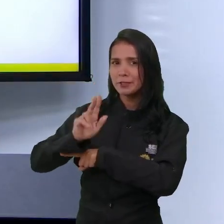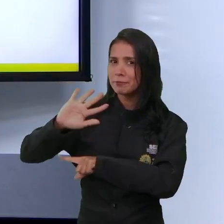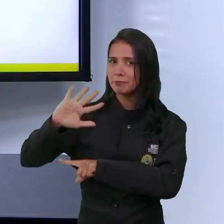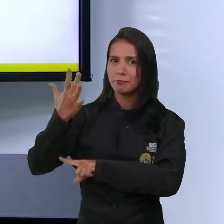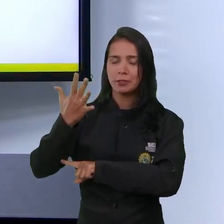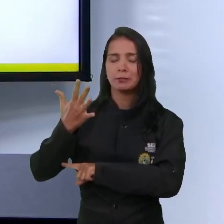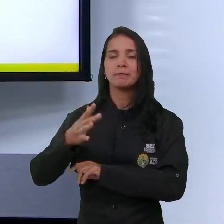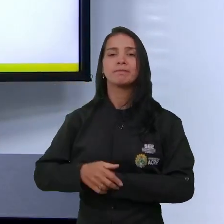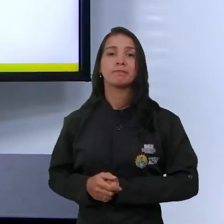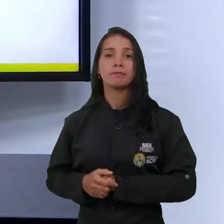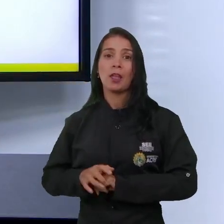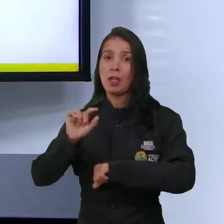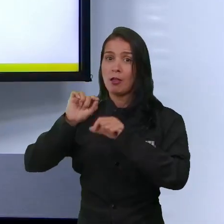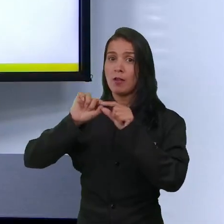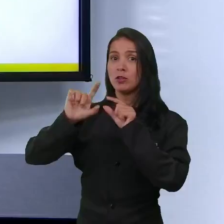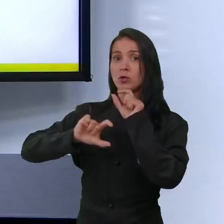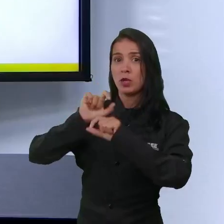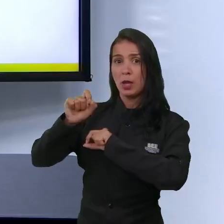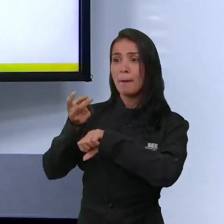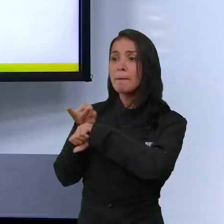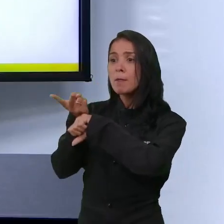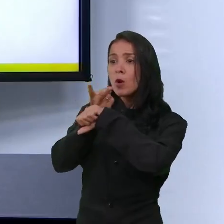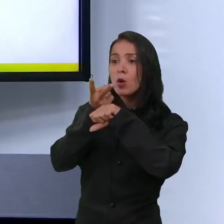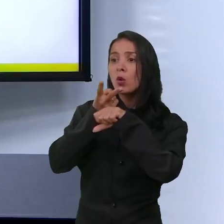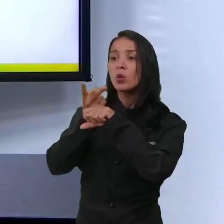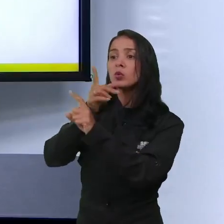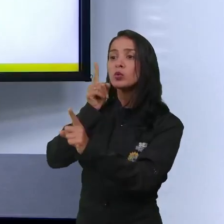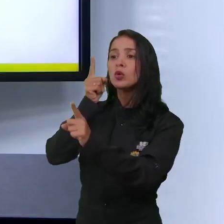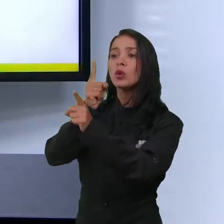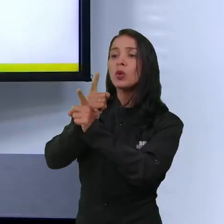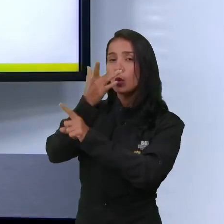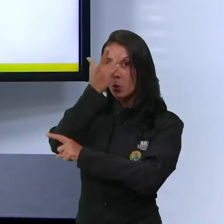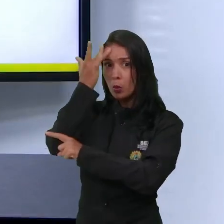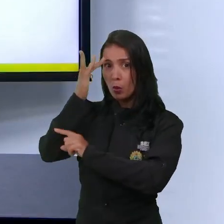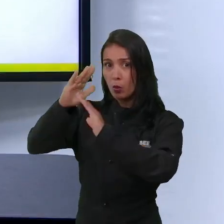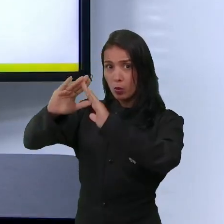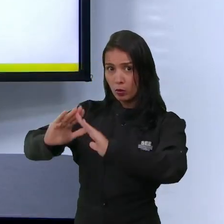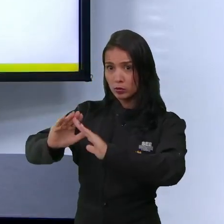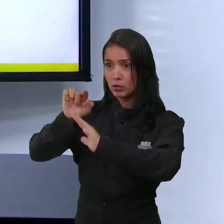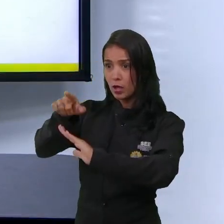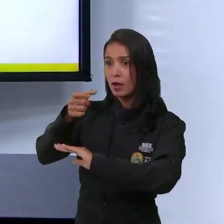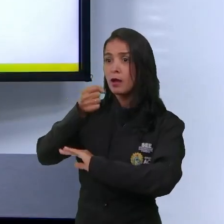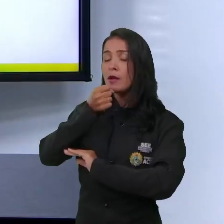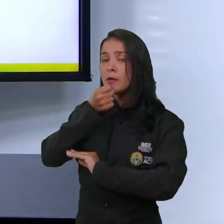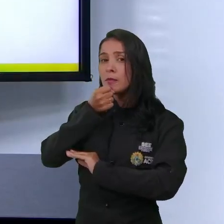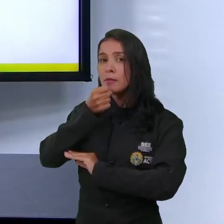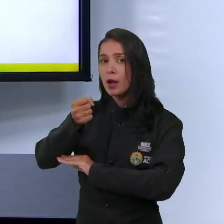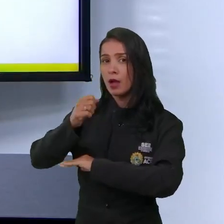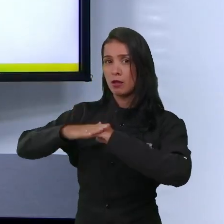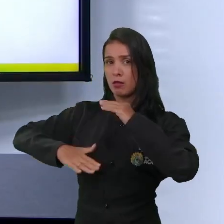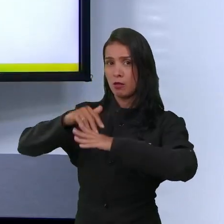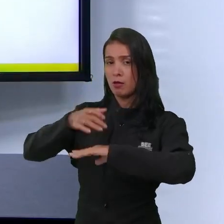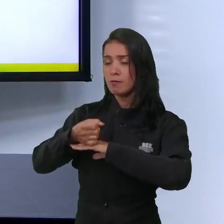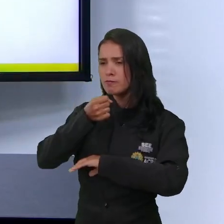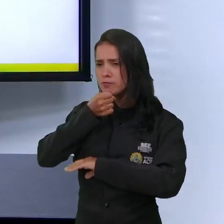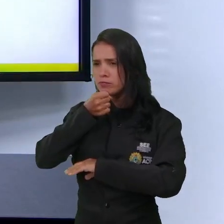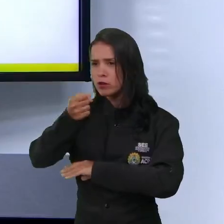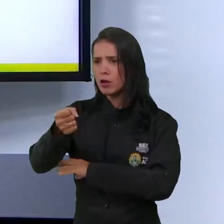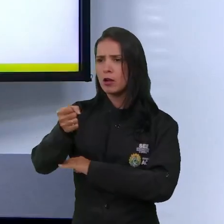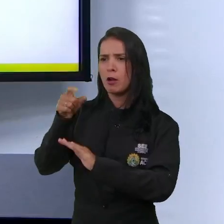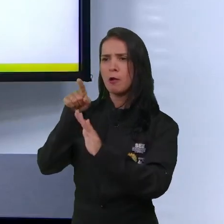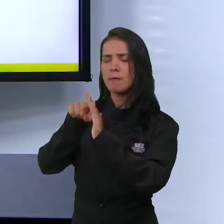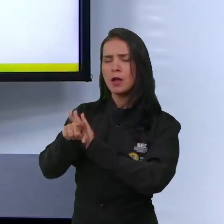procura-se um morador para falar sobre aquilo, e aí o repórter vai com perguntas, com todo o